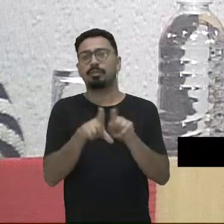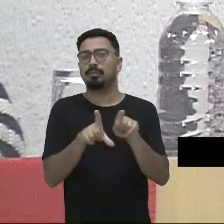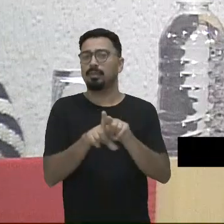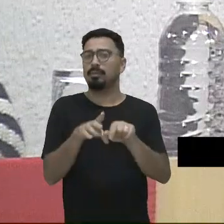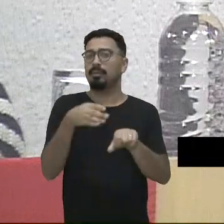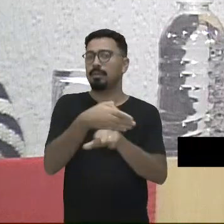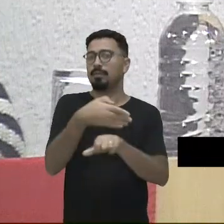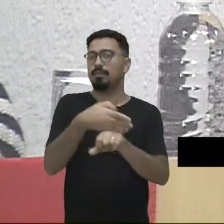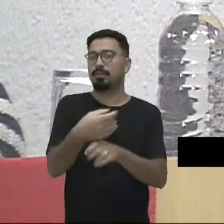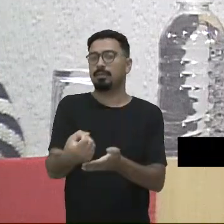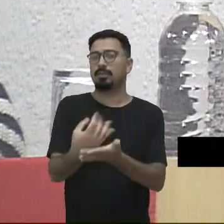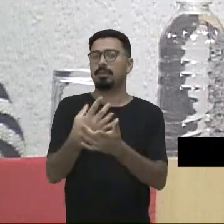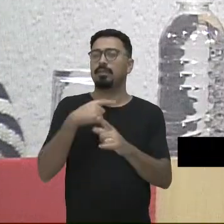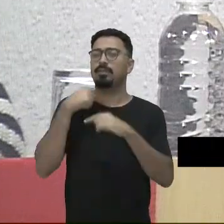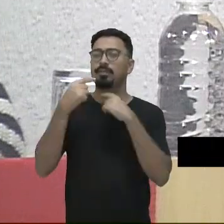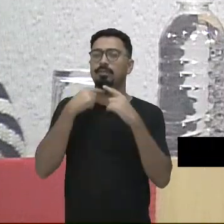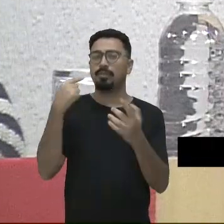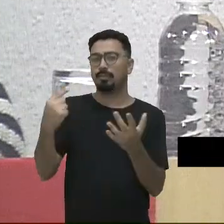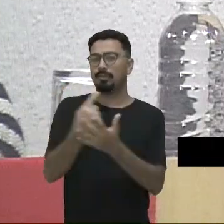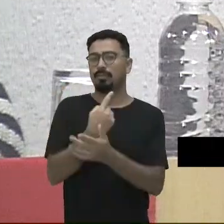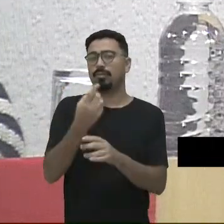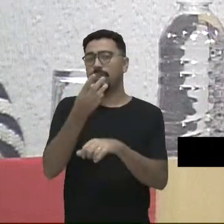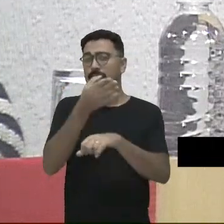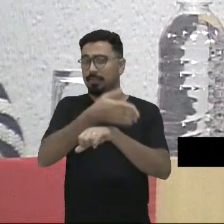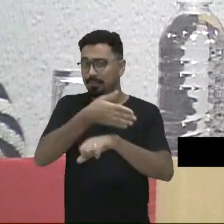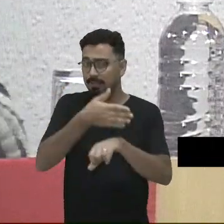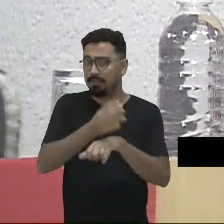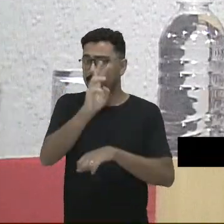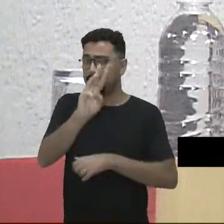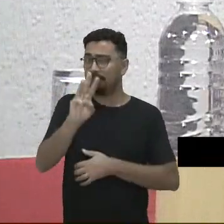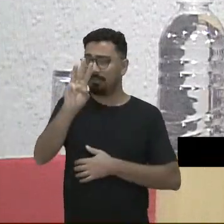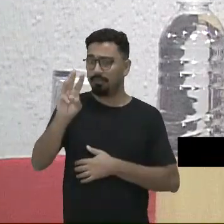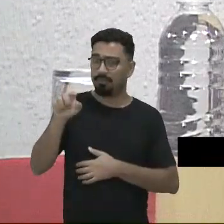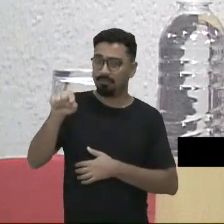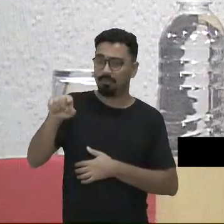participar enviando seu questionamento. Basta acessar o endereço